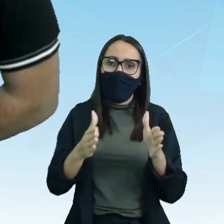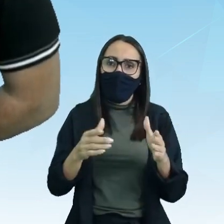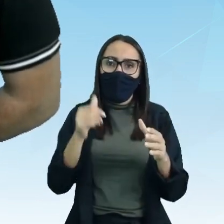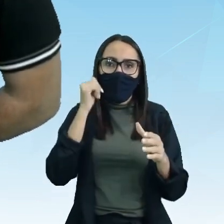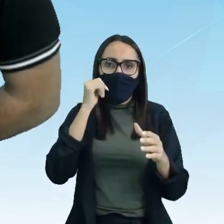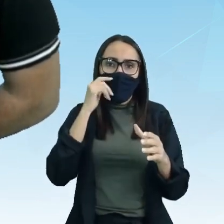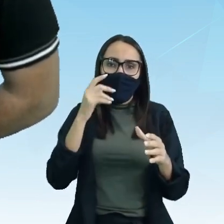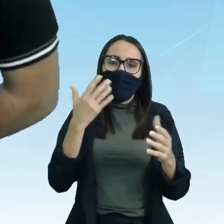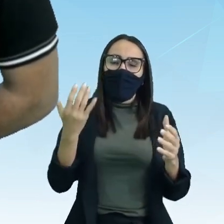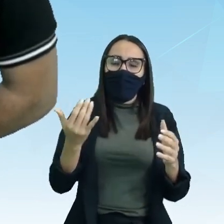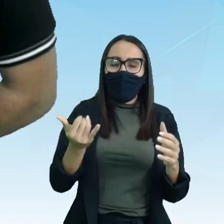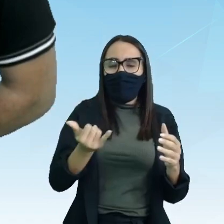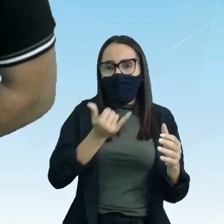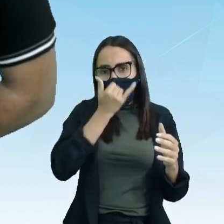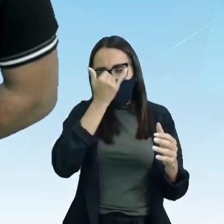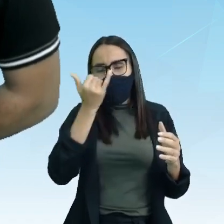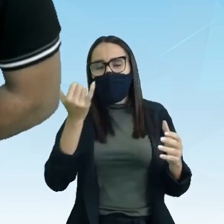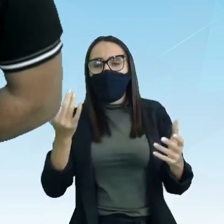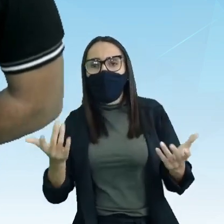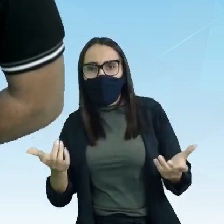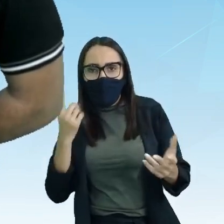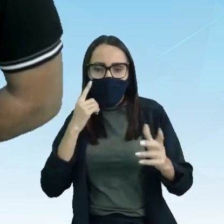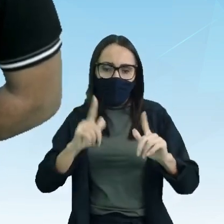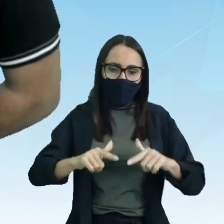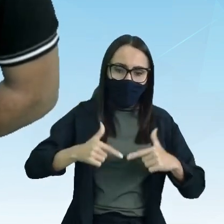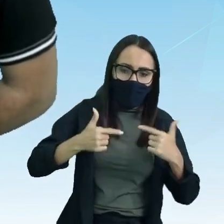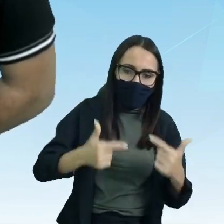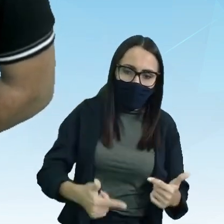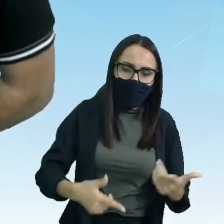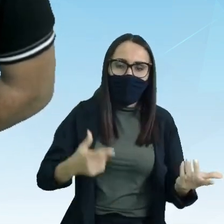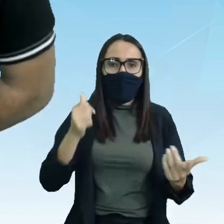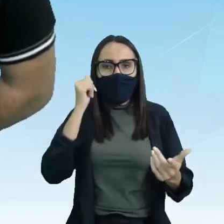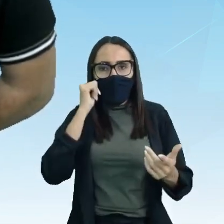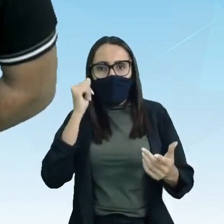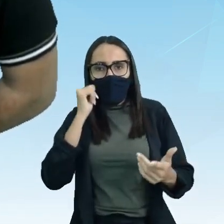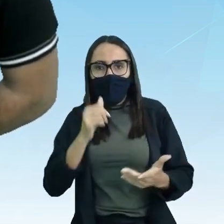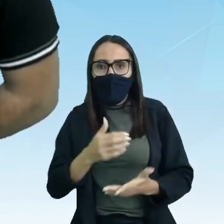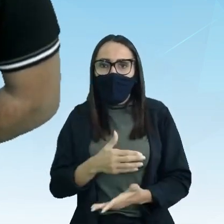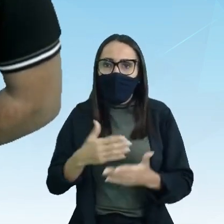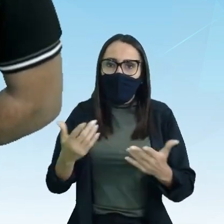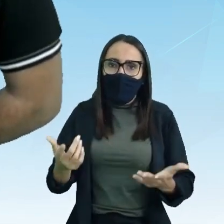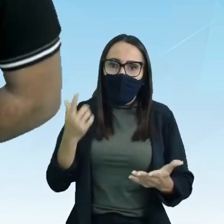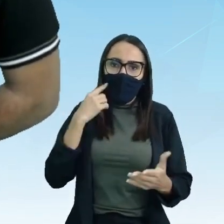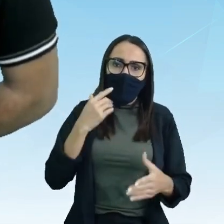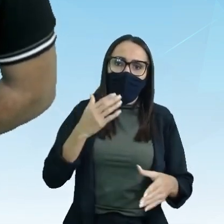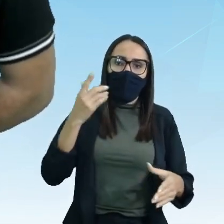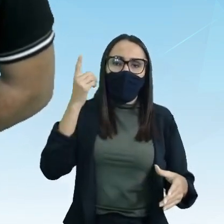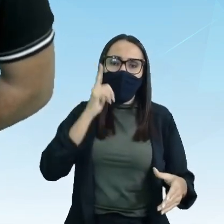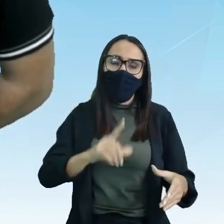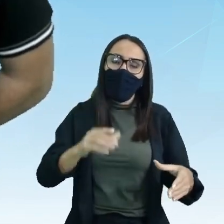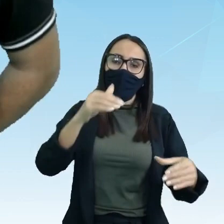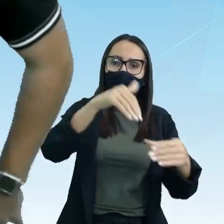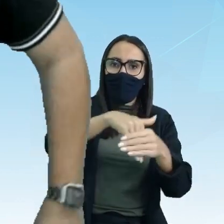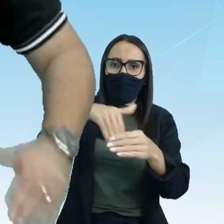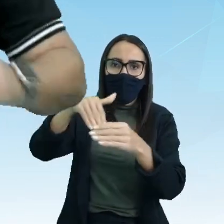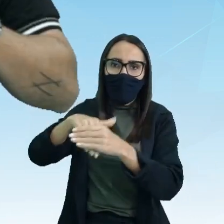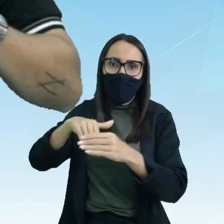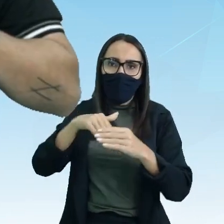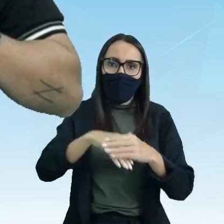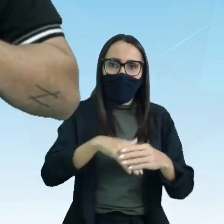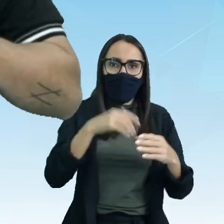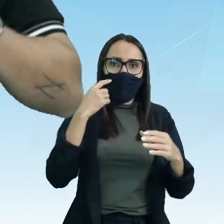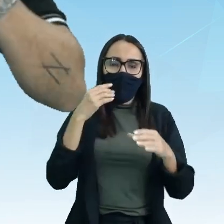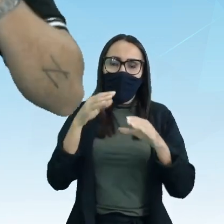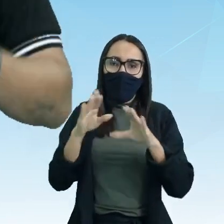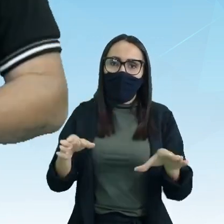vítimas de tantas coisas, onde a luta ainda é tão grande, mesmo tendo conquistado o voto, mesmo tendo quantidade, algumas paridades